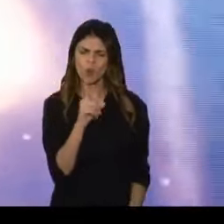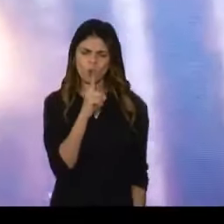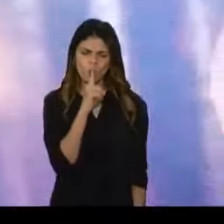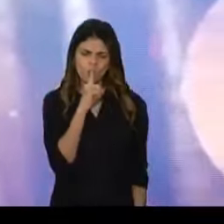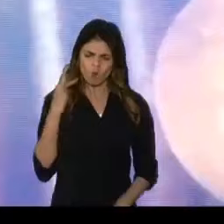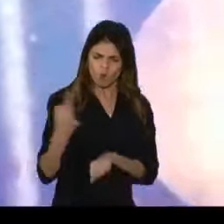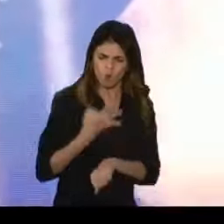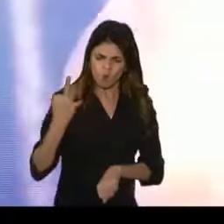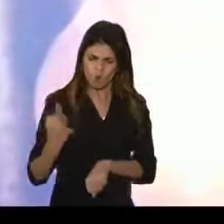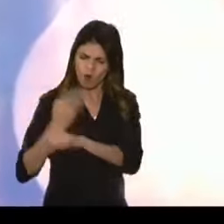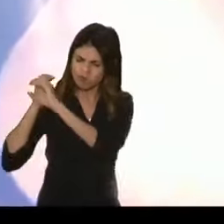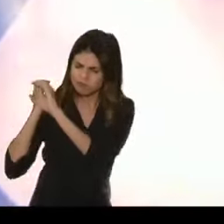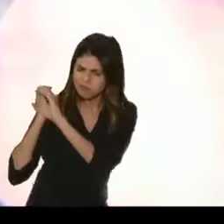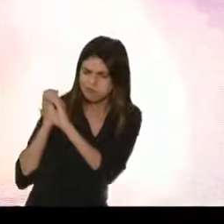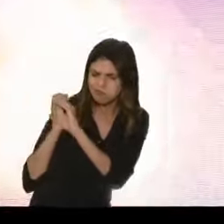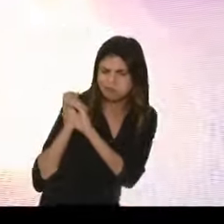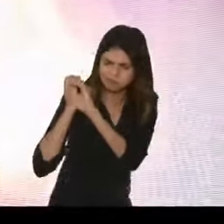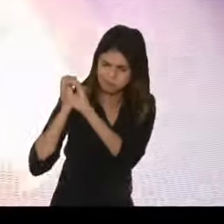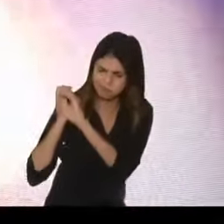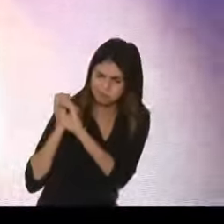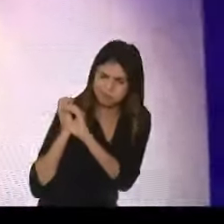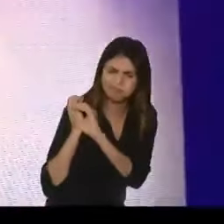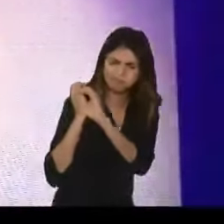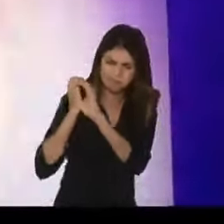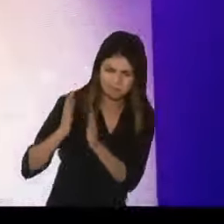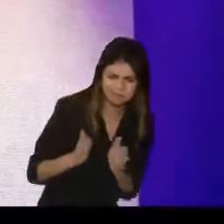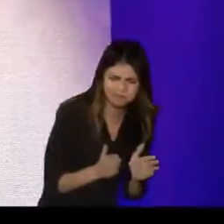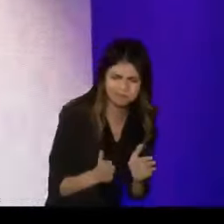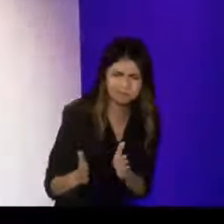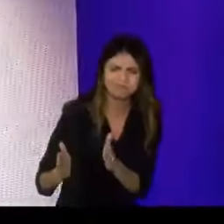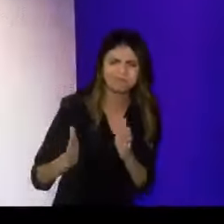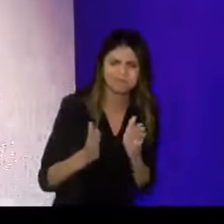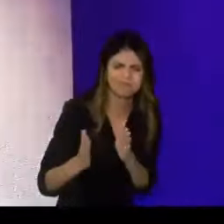a cruz, suportou-a com dores